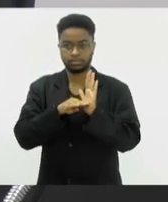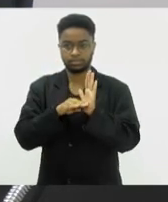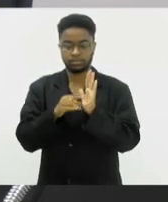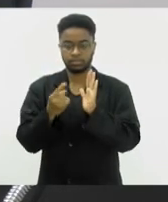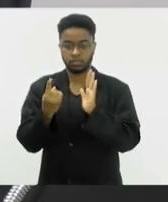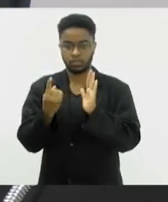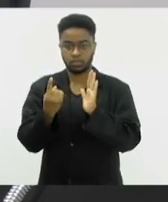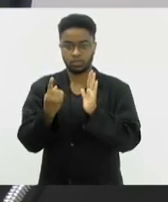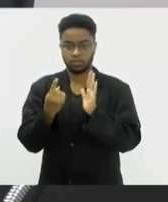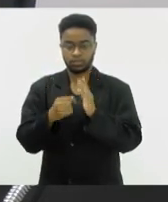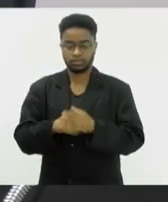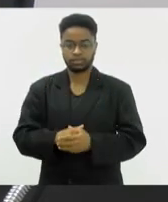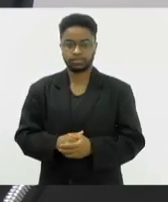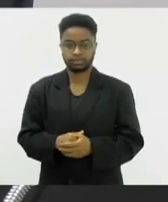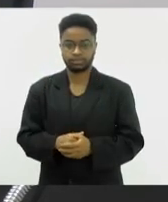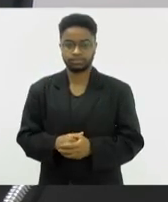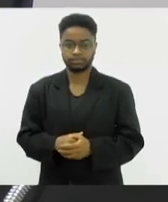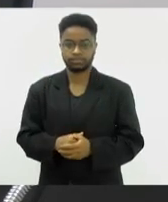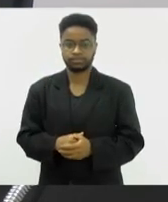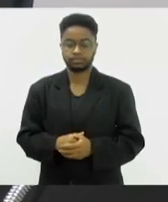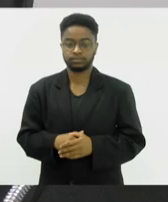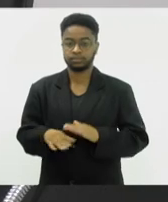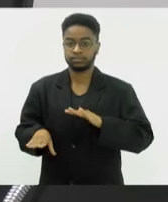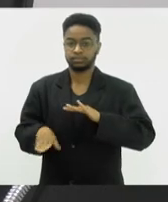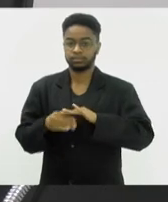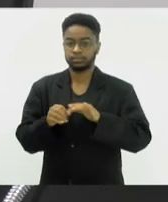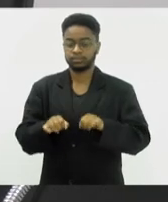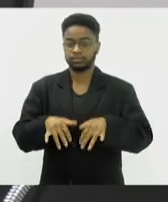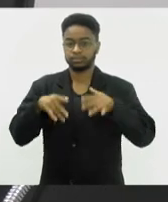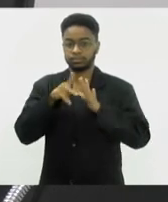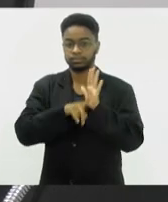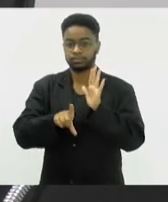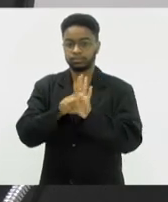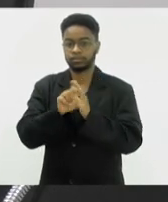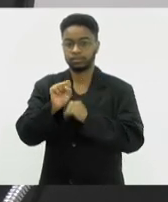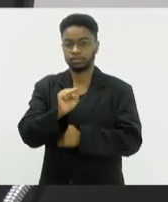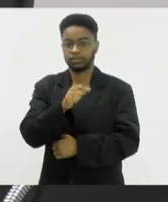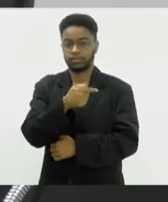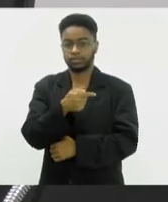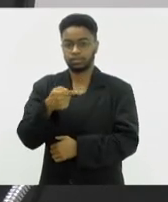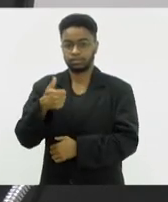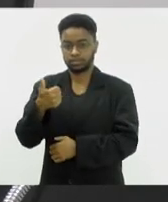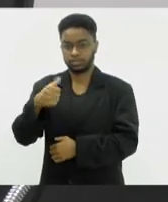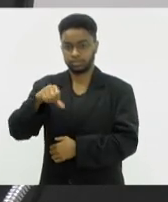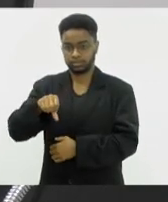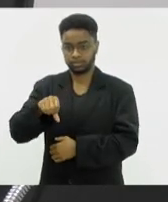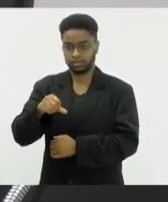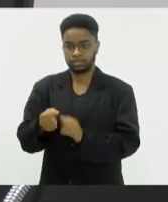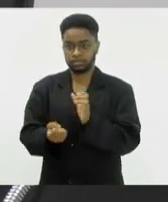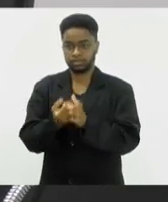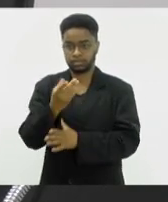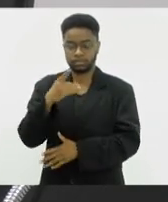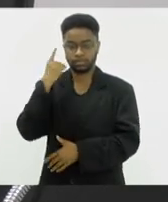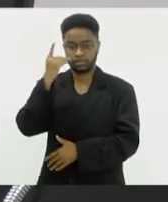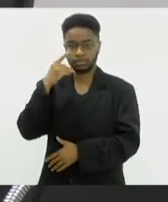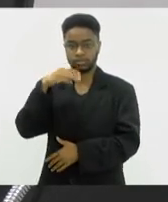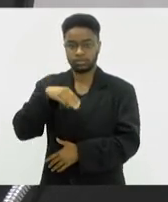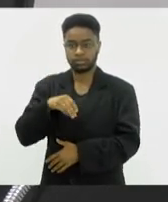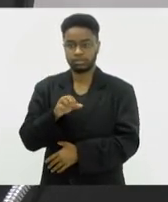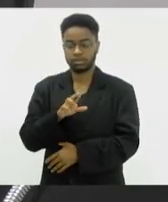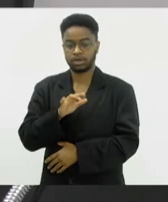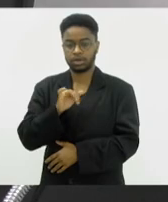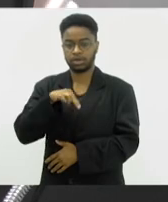da pauta é emendas de plenário ao PL 877-19, de autoria da deputada